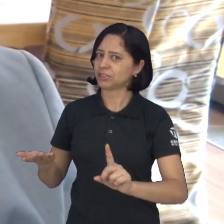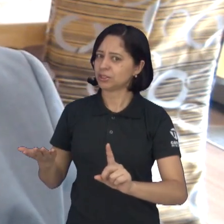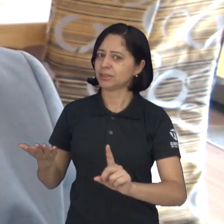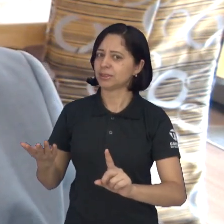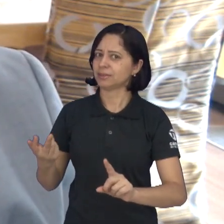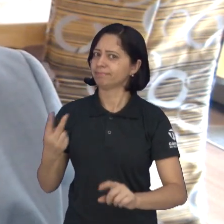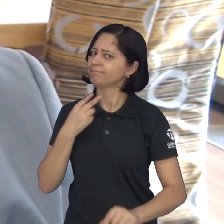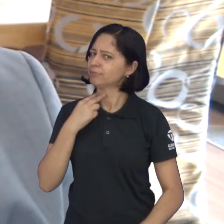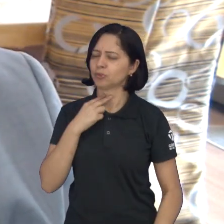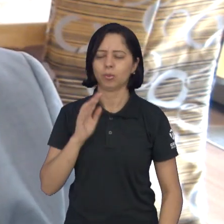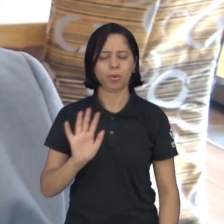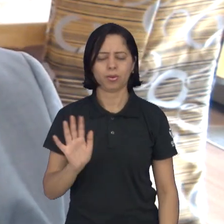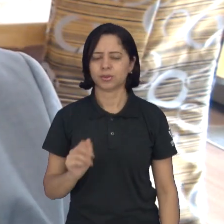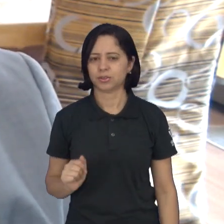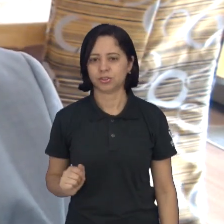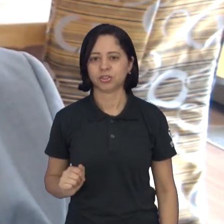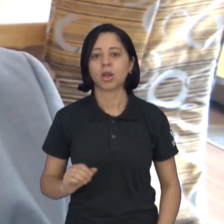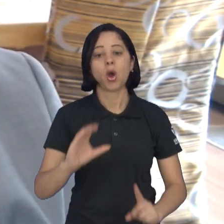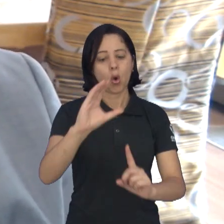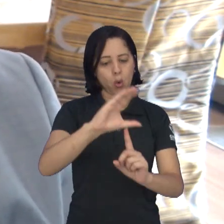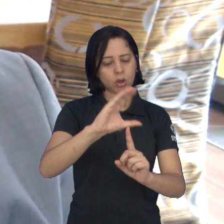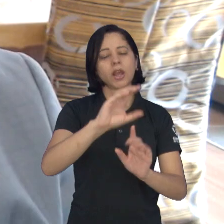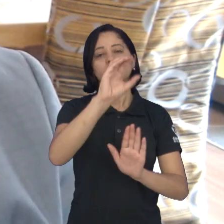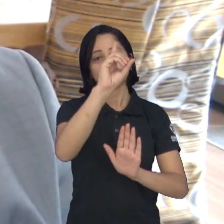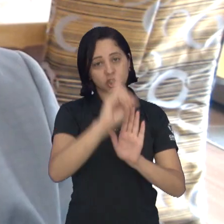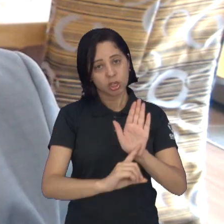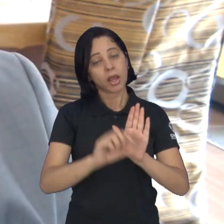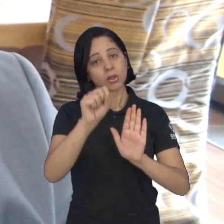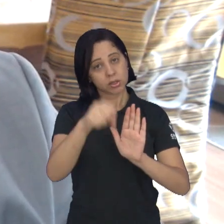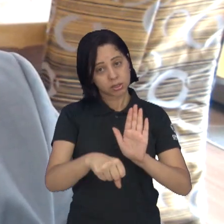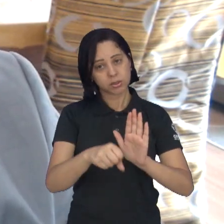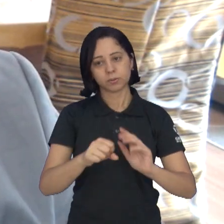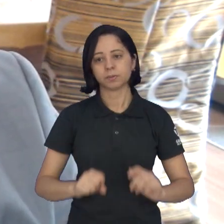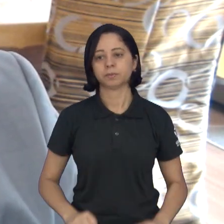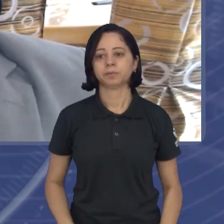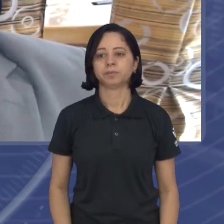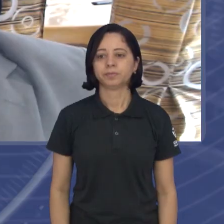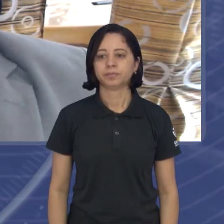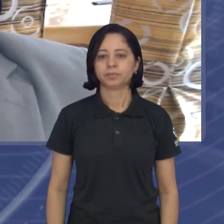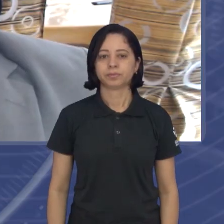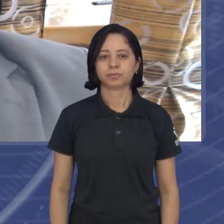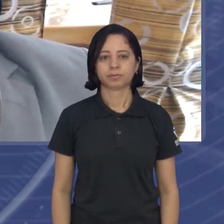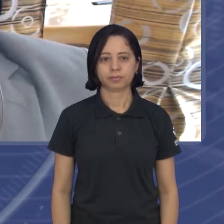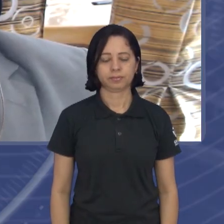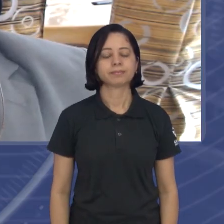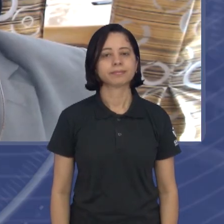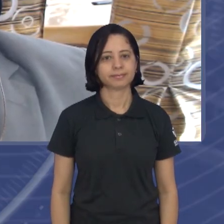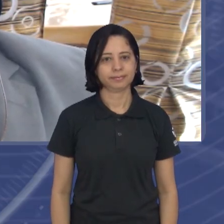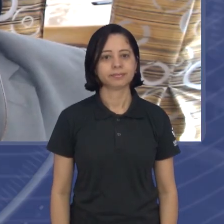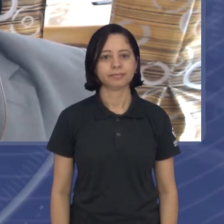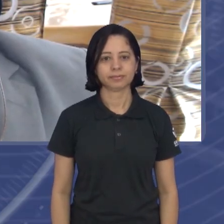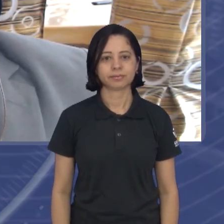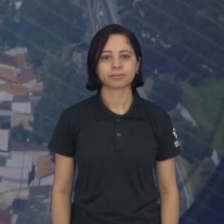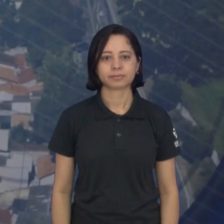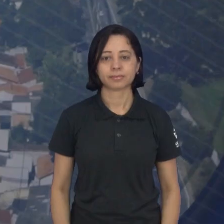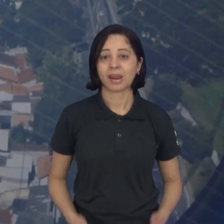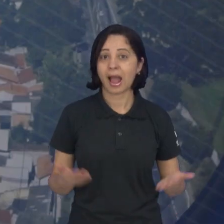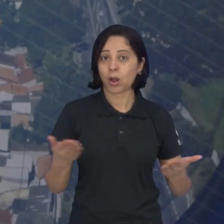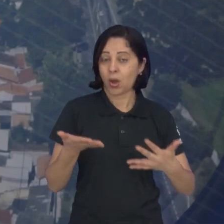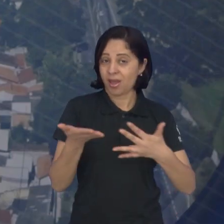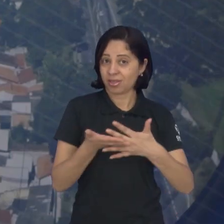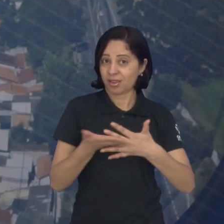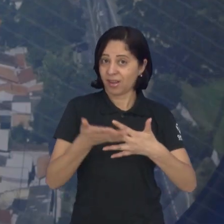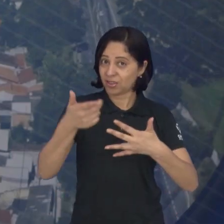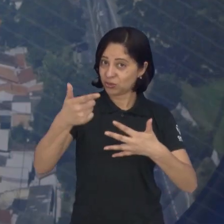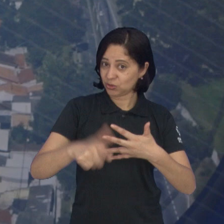oferta. Então, o consumidor ele tem o direito ao cumprimento da oferta. É isso aí. A gente vai para mais